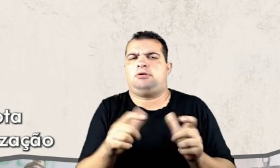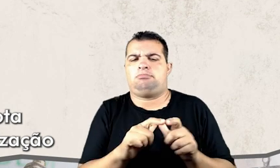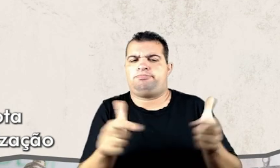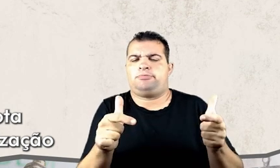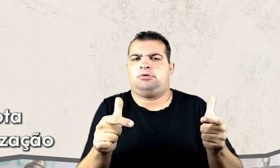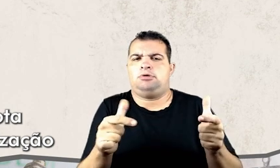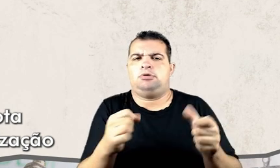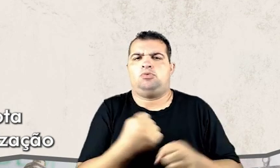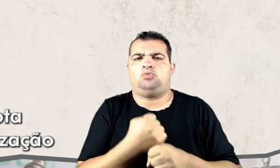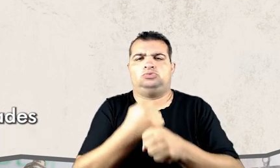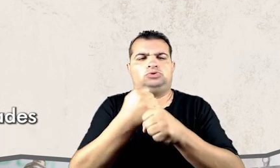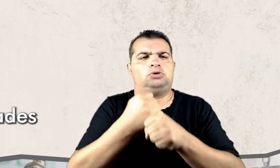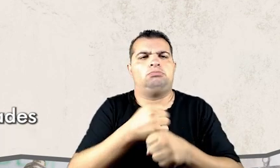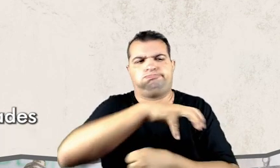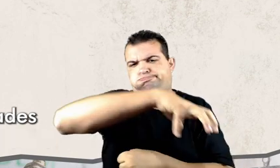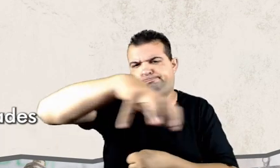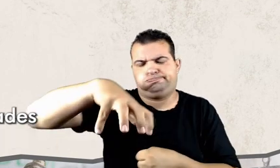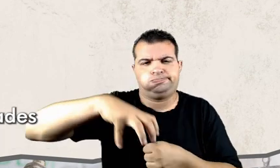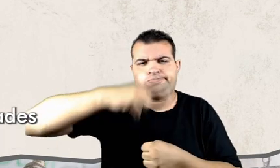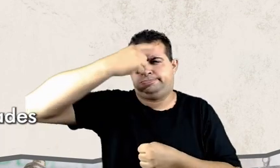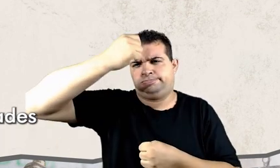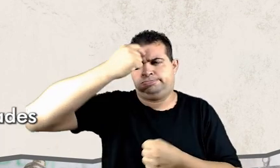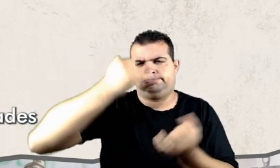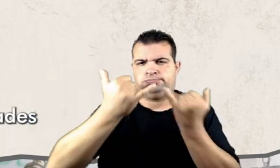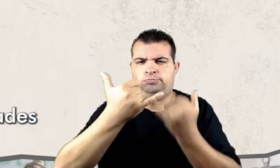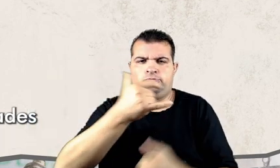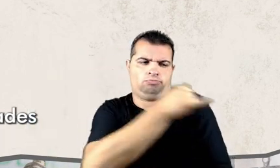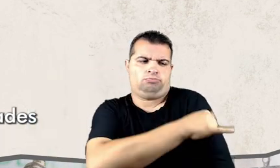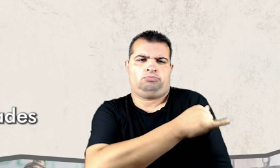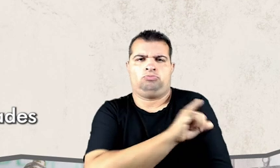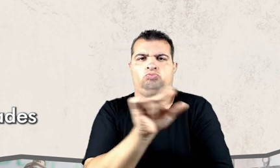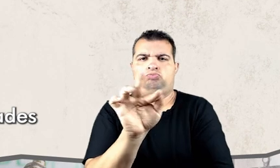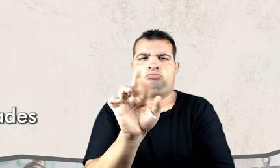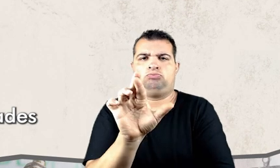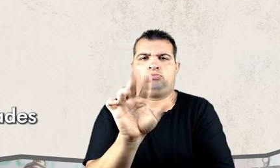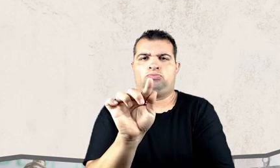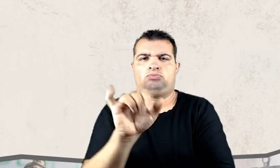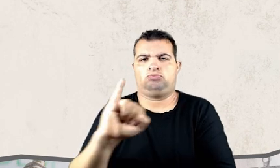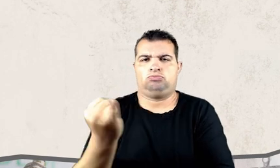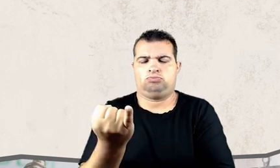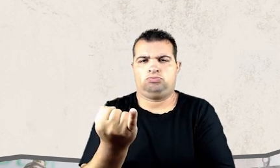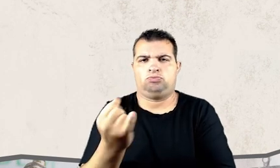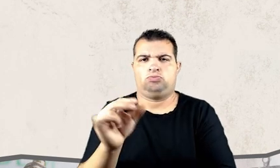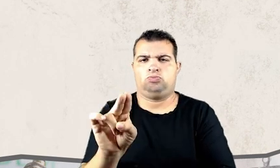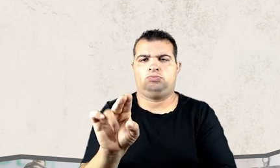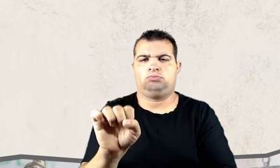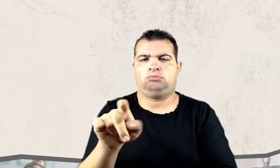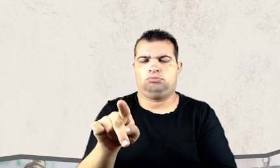crescente processo de urbanização, com a construção de universidades como a UFRJ, em 1920, e a USP,